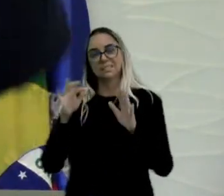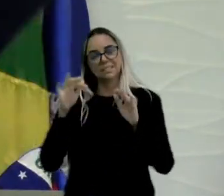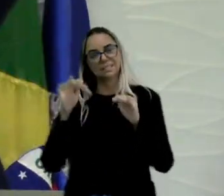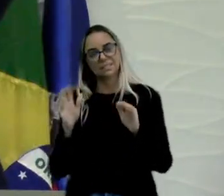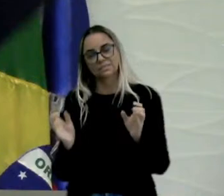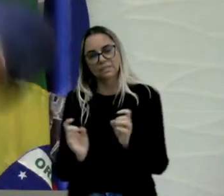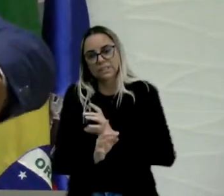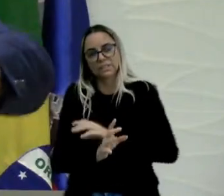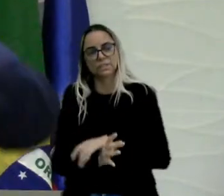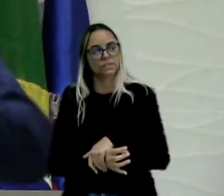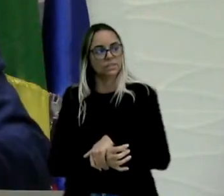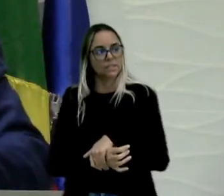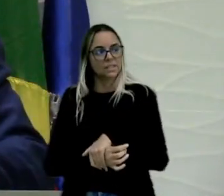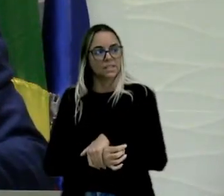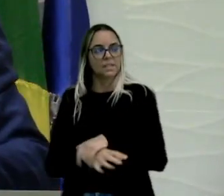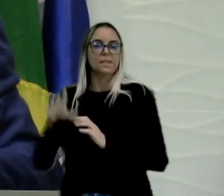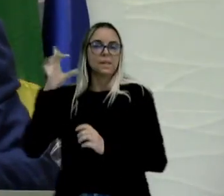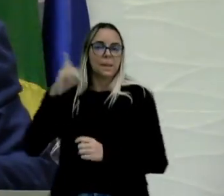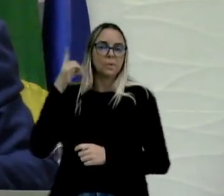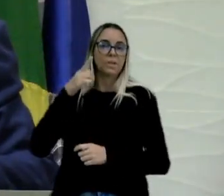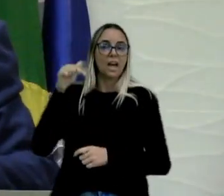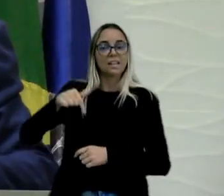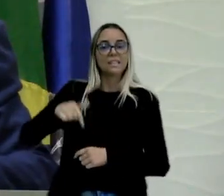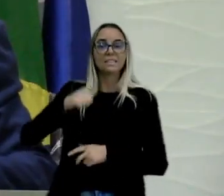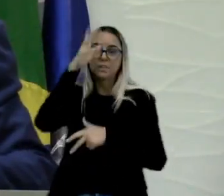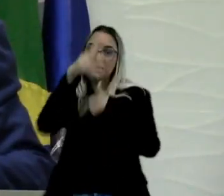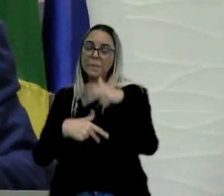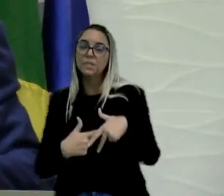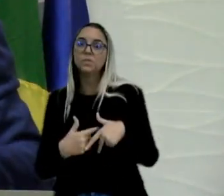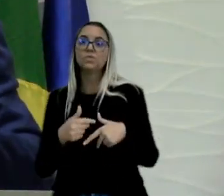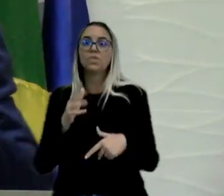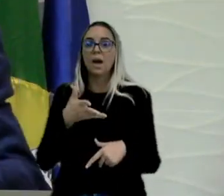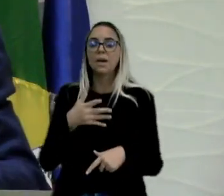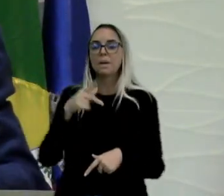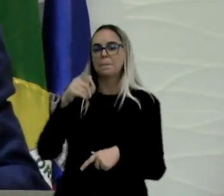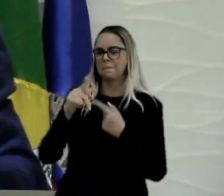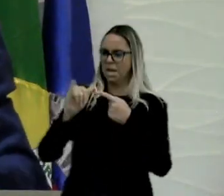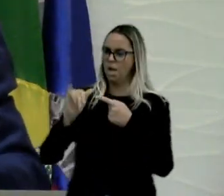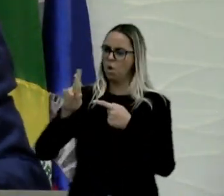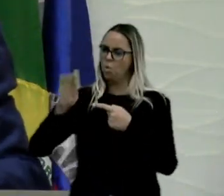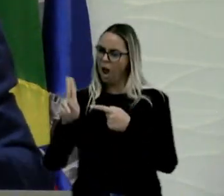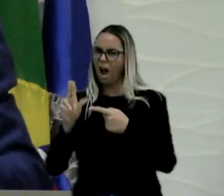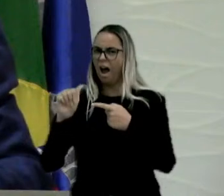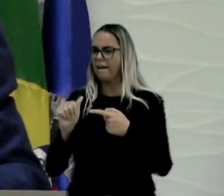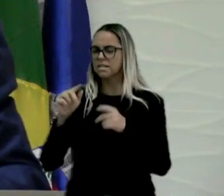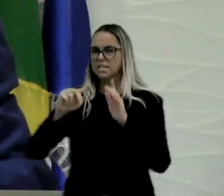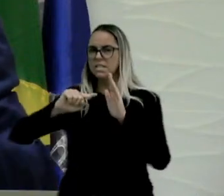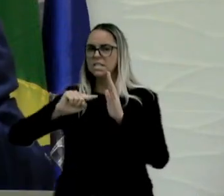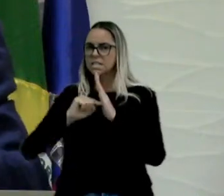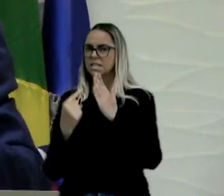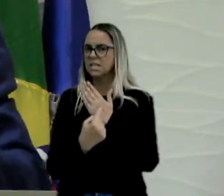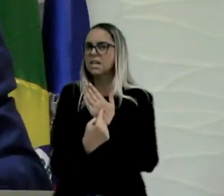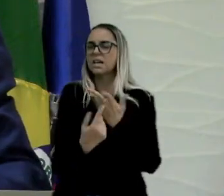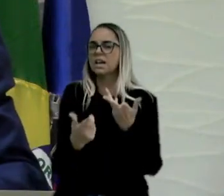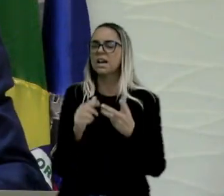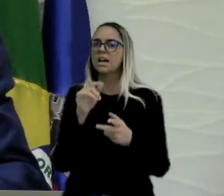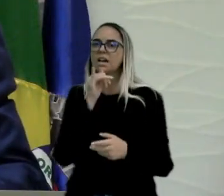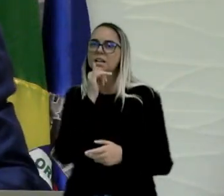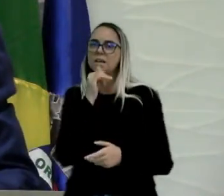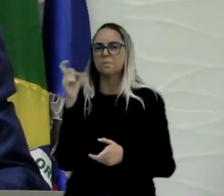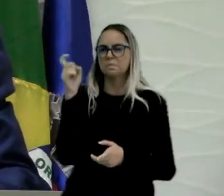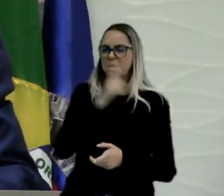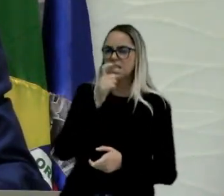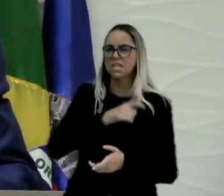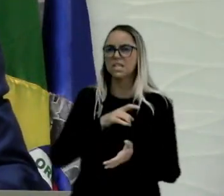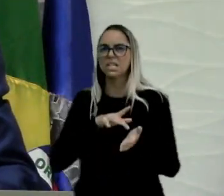ultimamente a deputada da terra soltou mais uma perua uma mentira para o povo de Pernambuco e o povo de São Bento